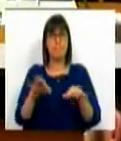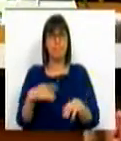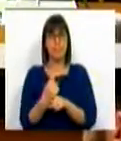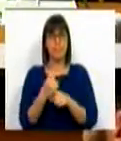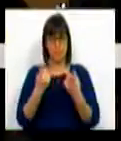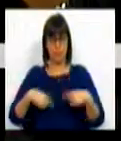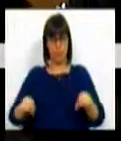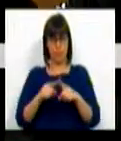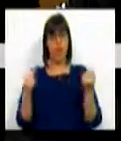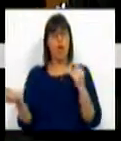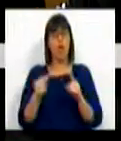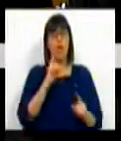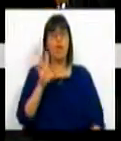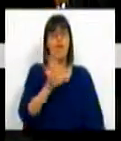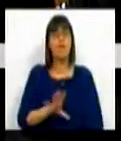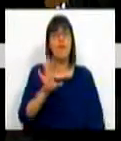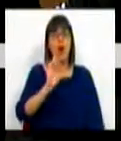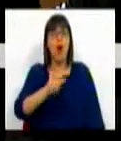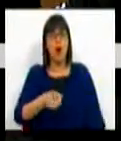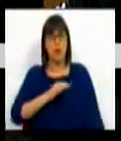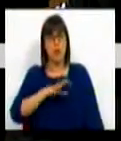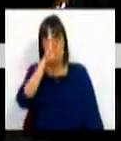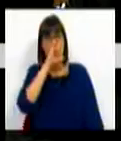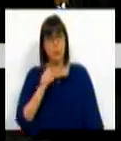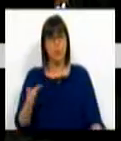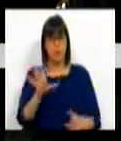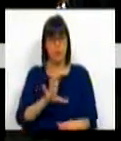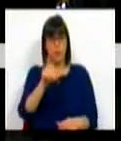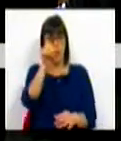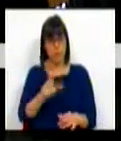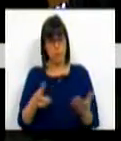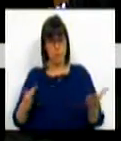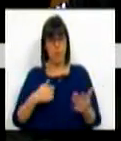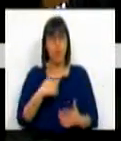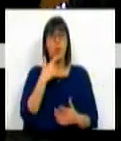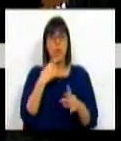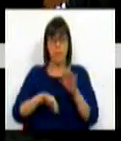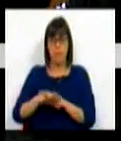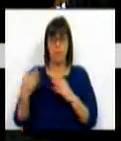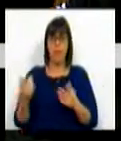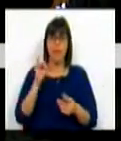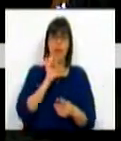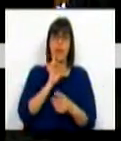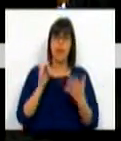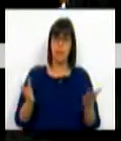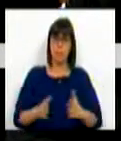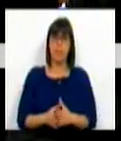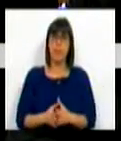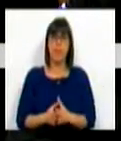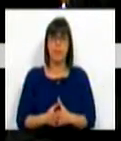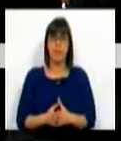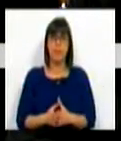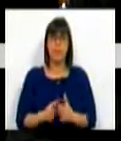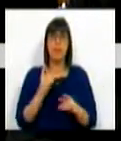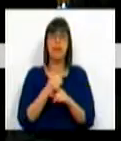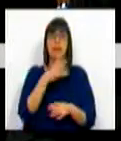E acabamos também esta audição a discutir a forma de estar do Sr. Ministro, porque a forma de estar realmente, eu percebo, para a direita é uma coisa importante, mas